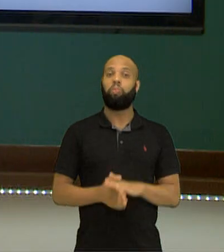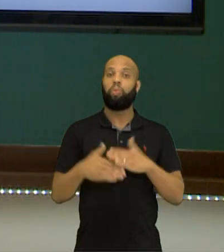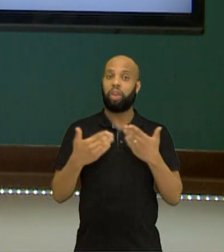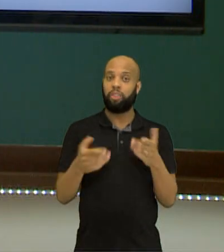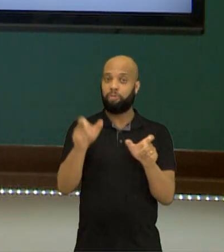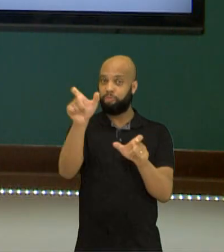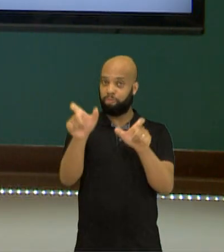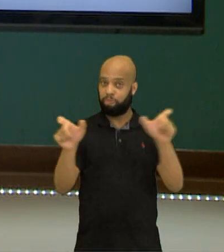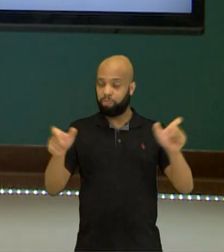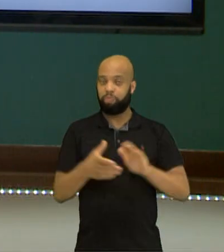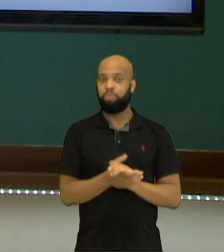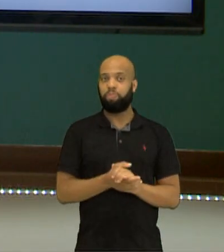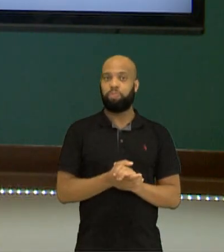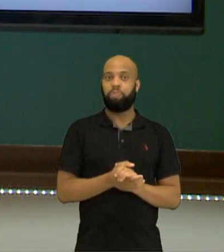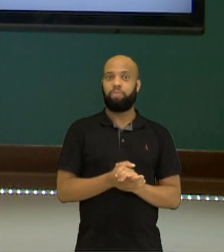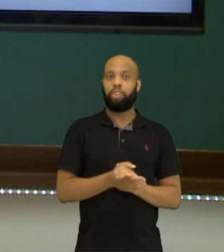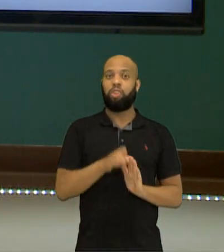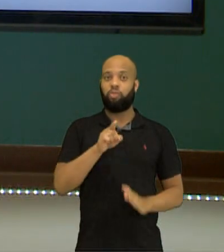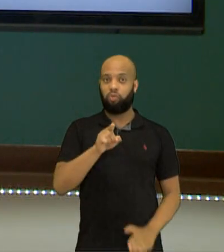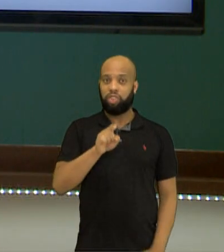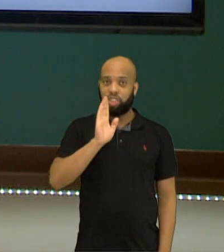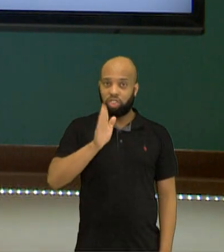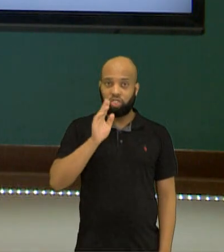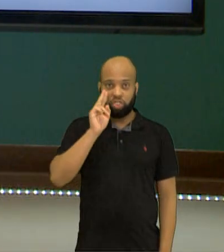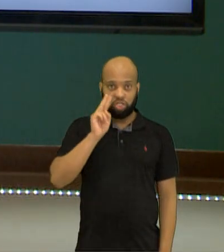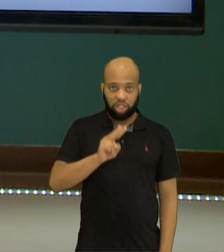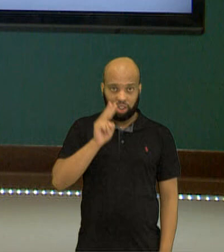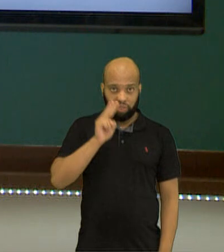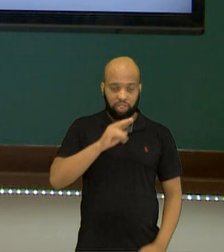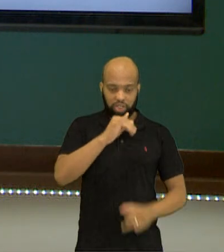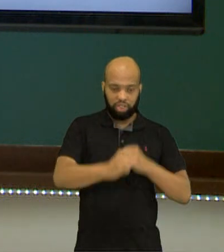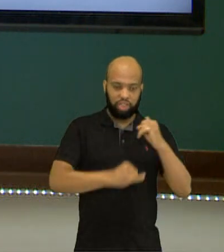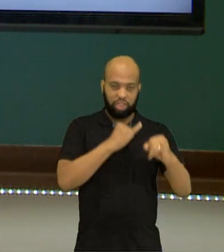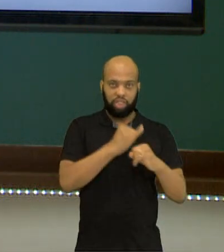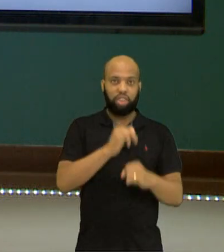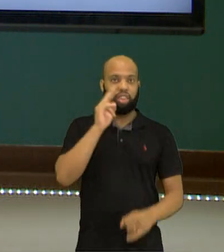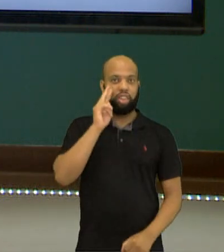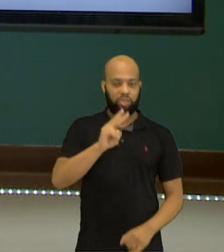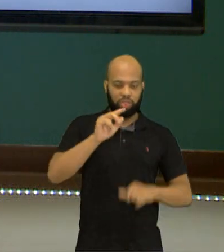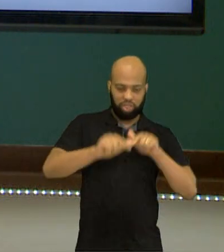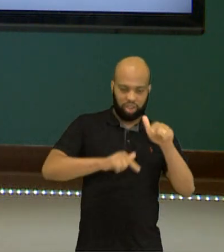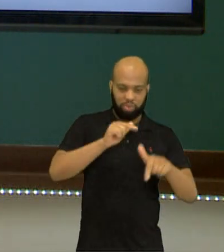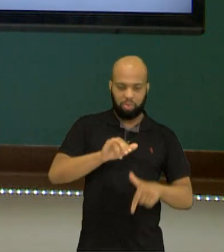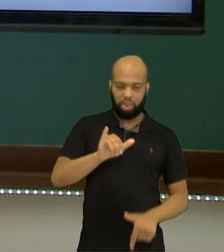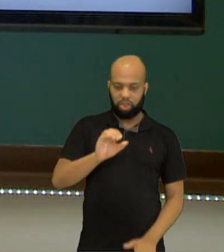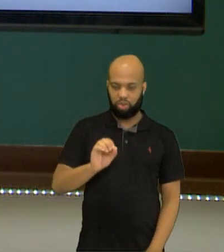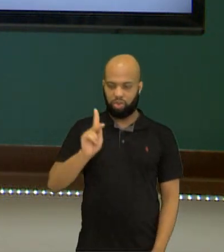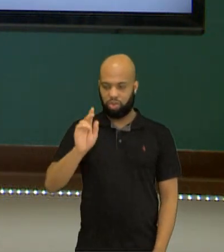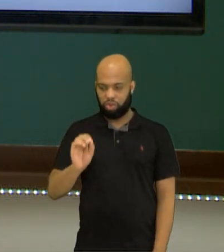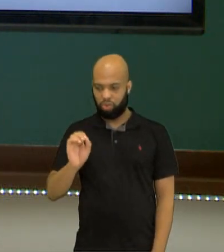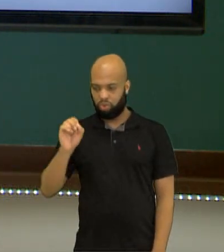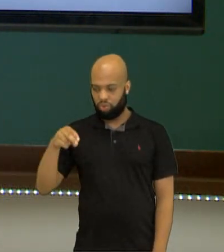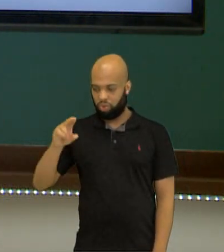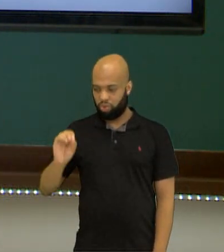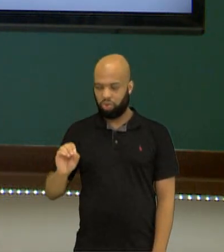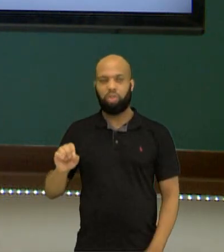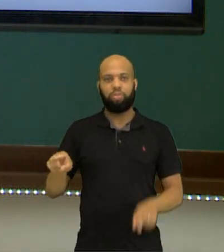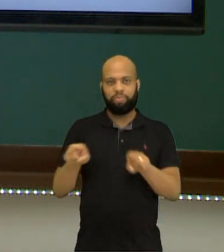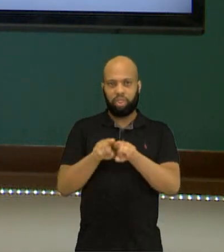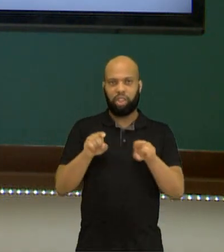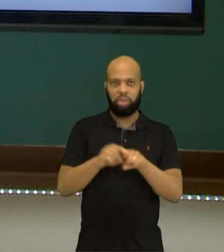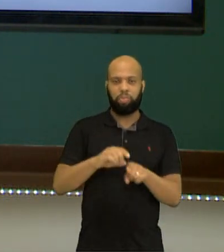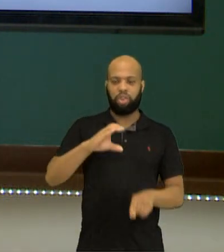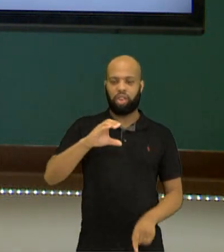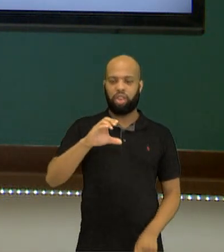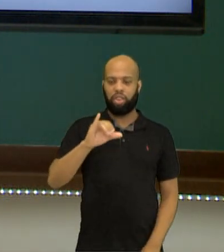E aí, galera, deram mais uma olhada na web, olharam o trabalho da Yoko Ono, Cildo Meirelles, tem tanta